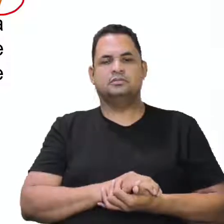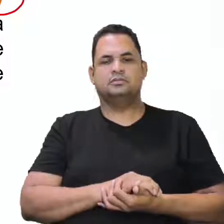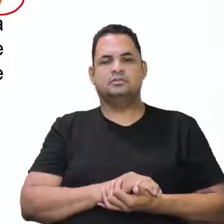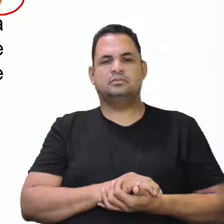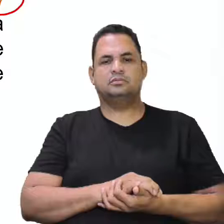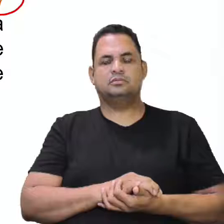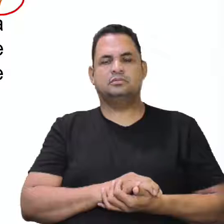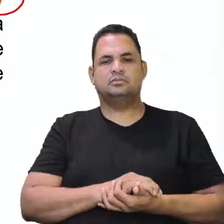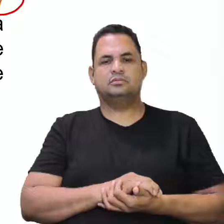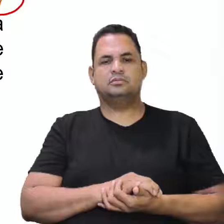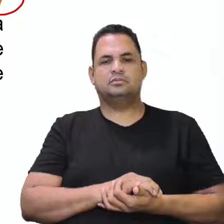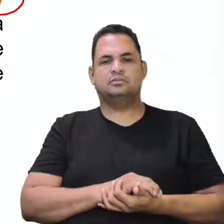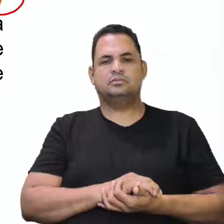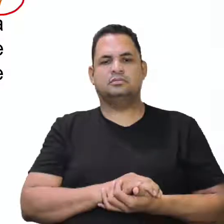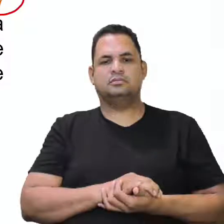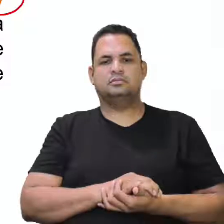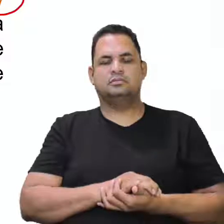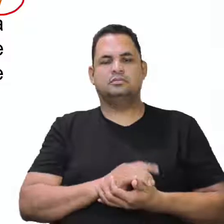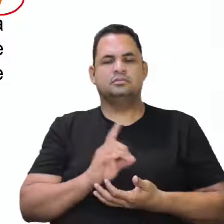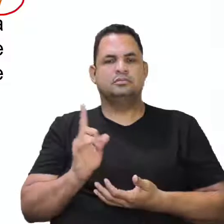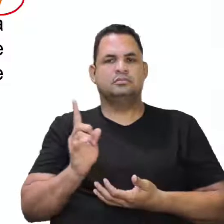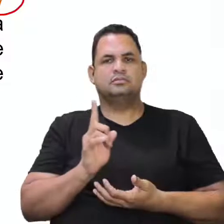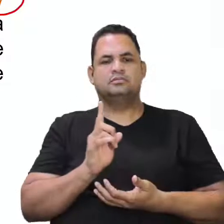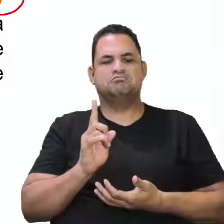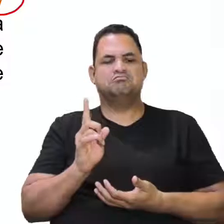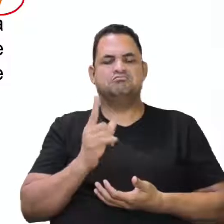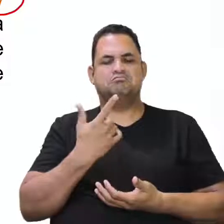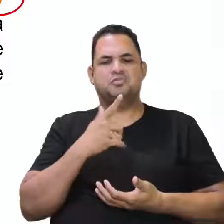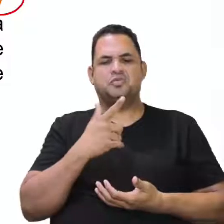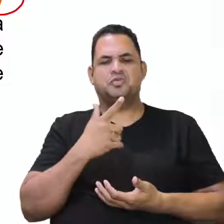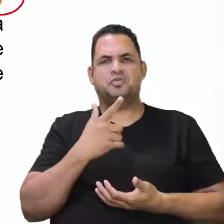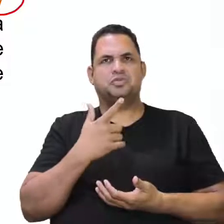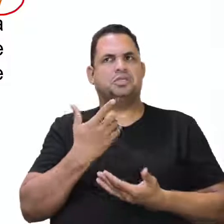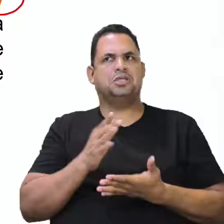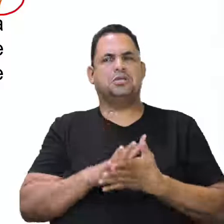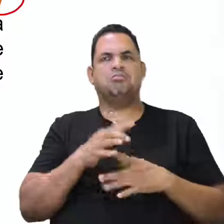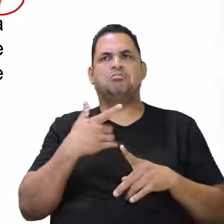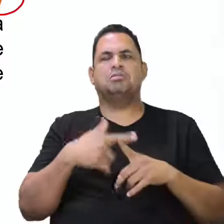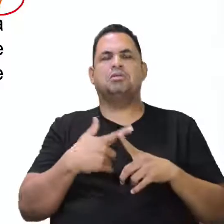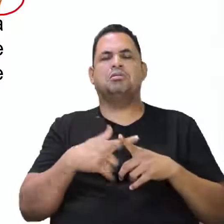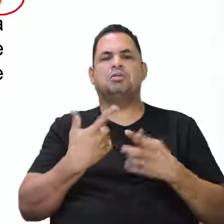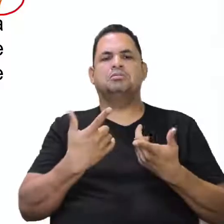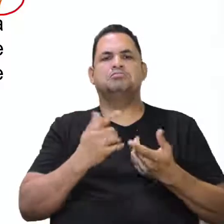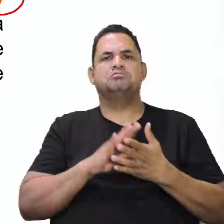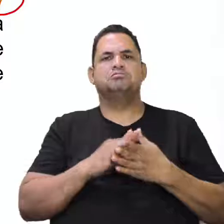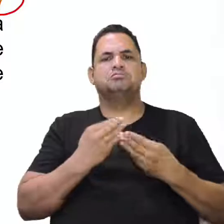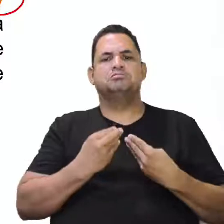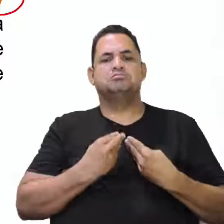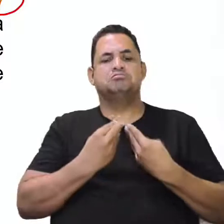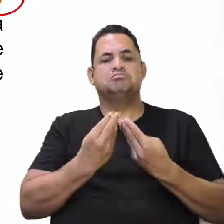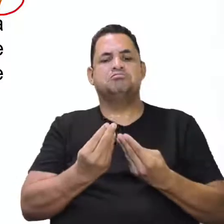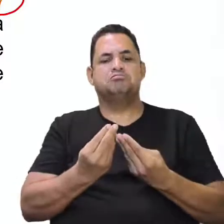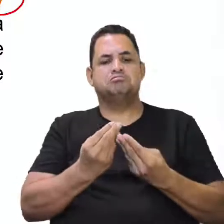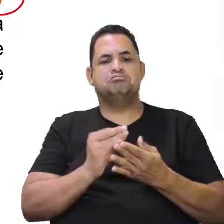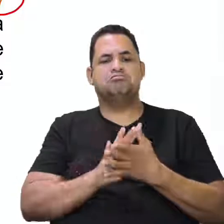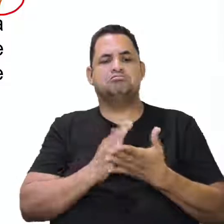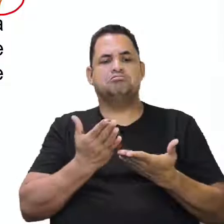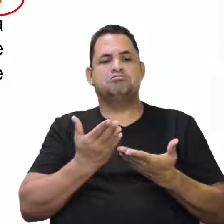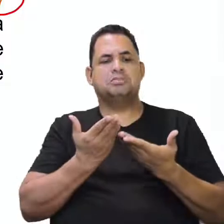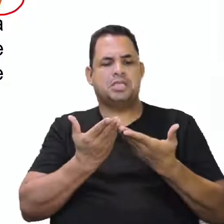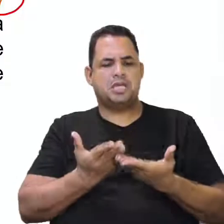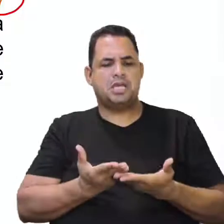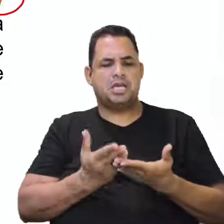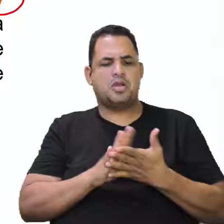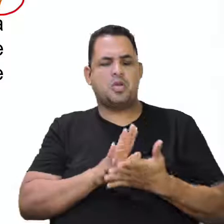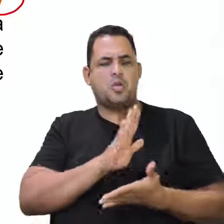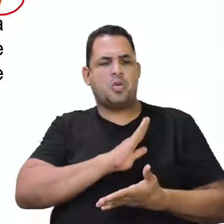a try. Então, não há nenhuma razão para que você não dê uma chance ao seu coração, a chance de